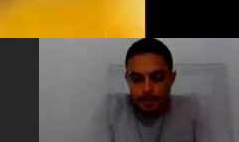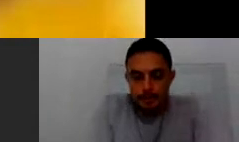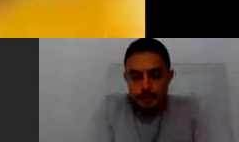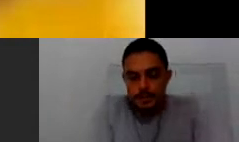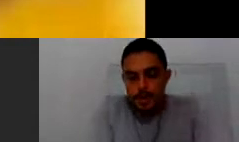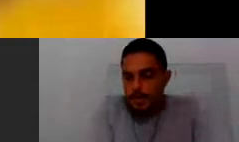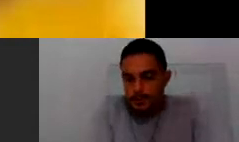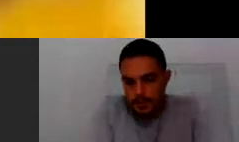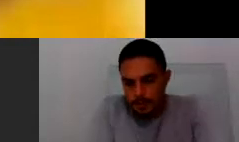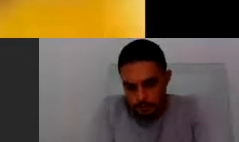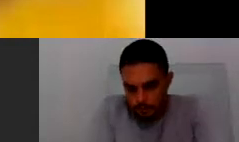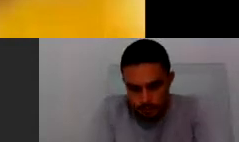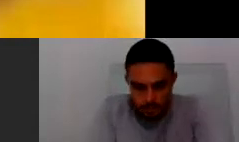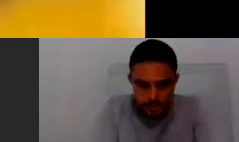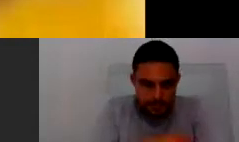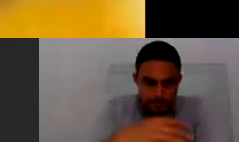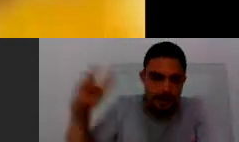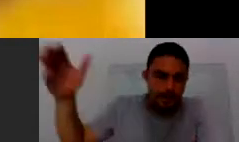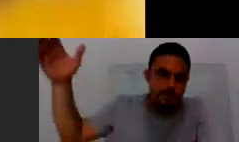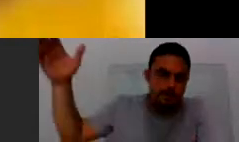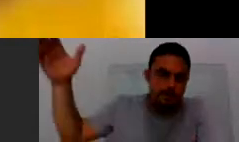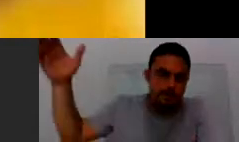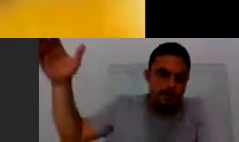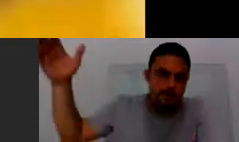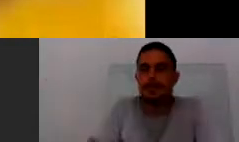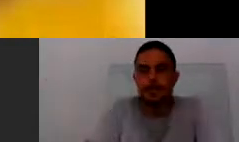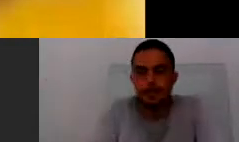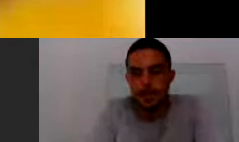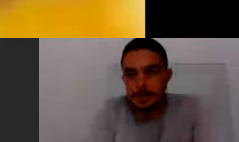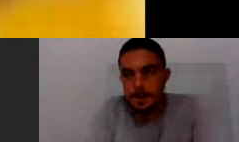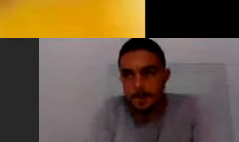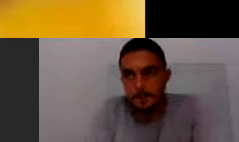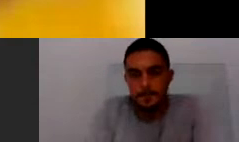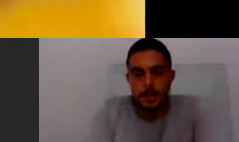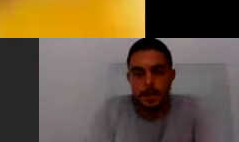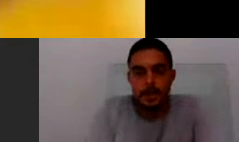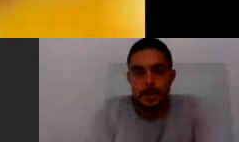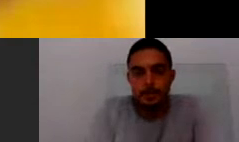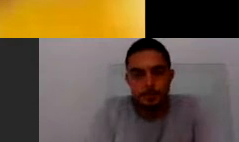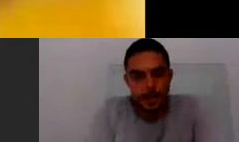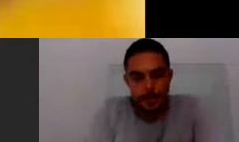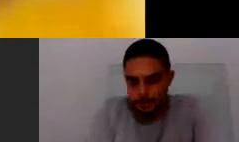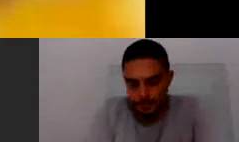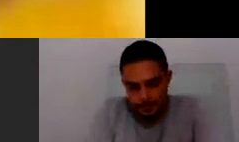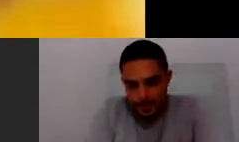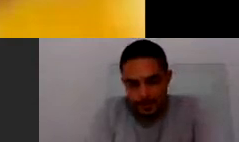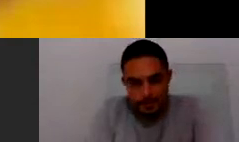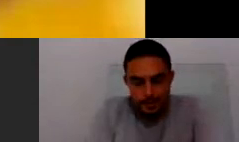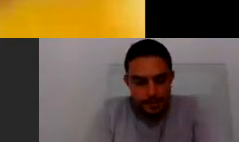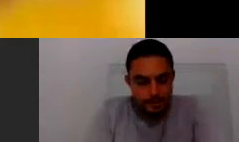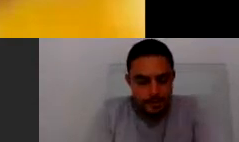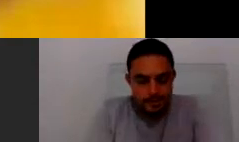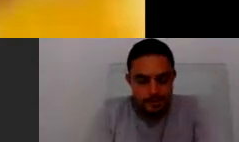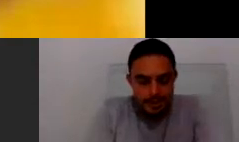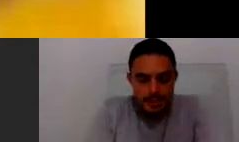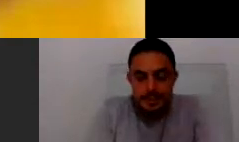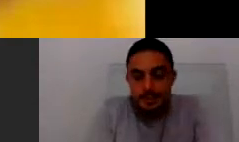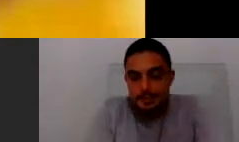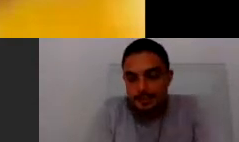latossolo. Então, isso é uma classificação do solo, tá? Tem vários níveis de classificação, com vários nomes